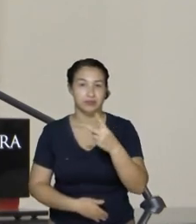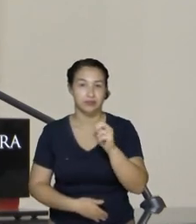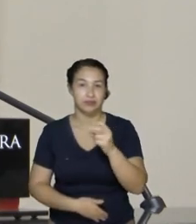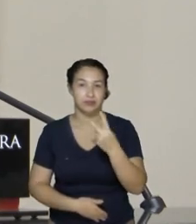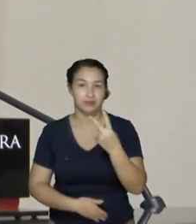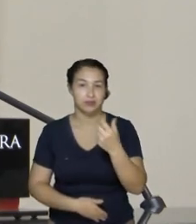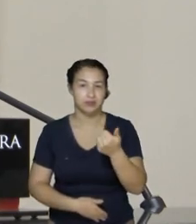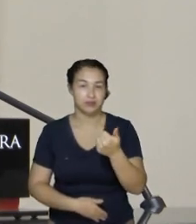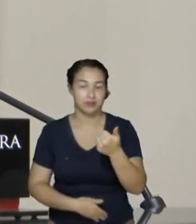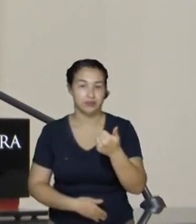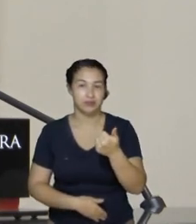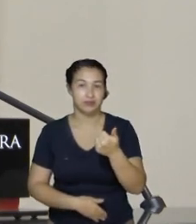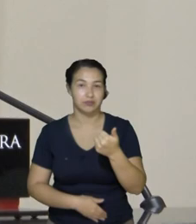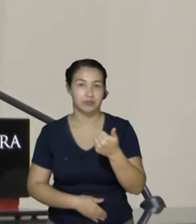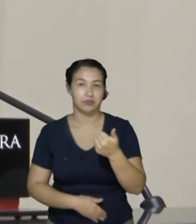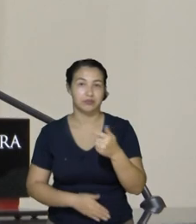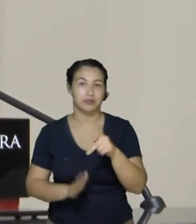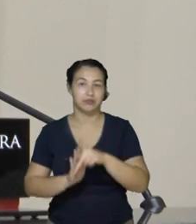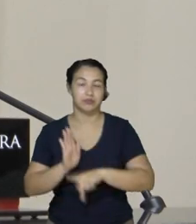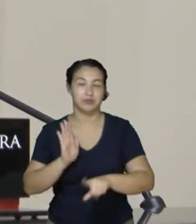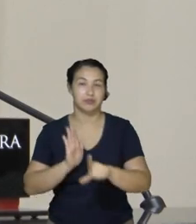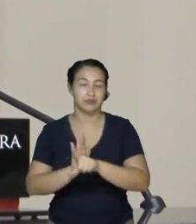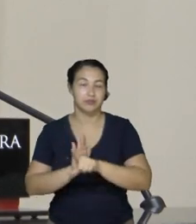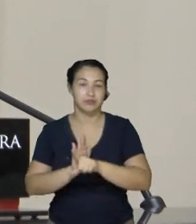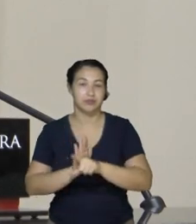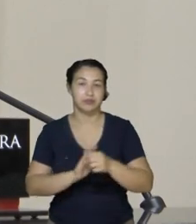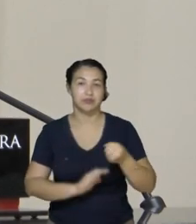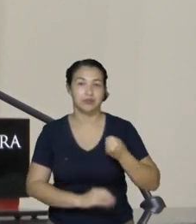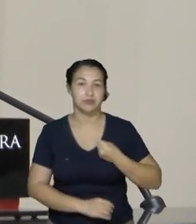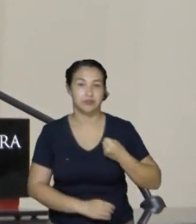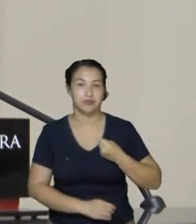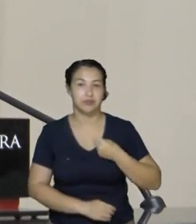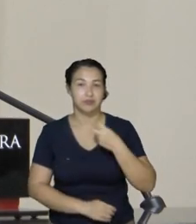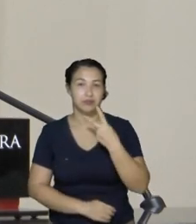708/2021, aposto ao projeto de lei número